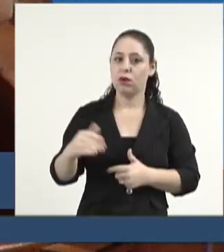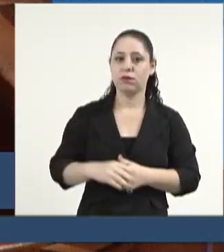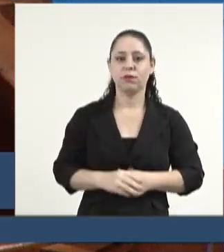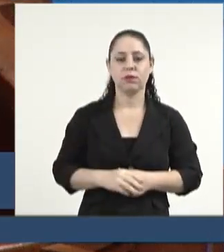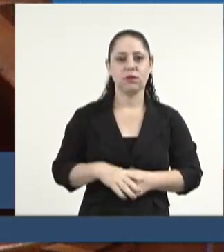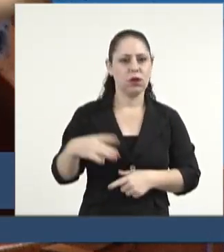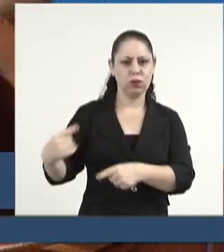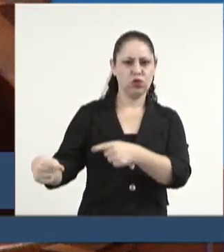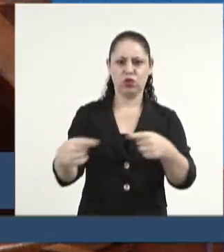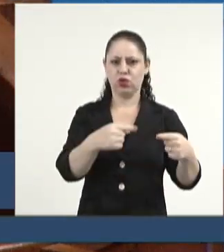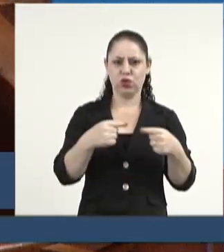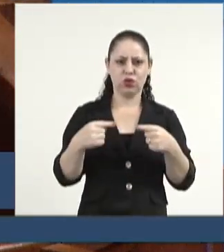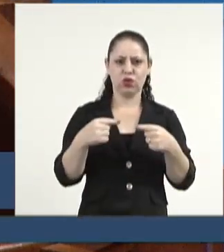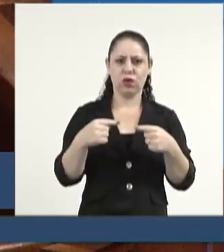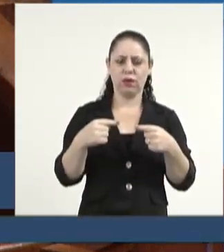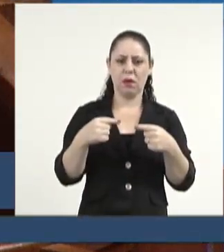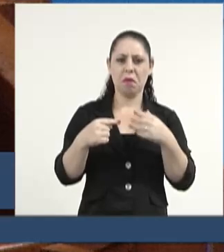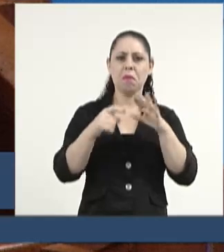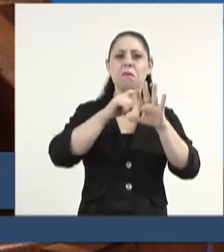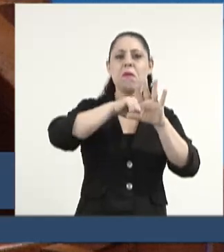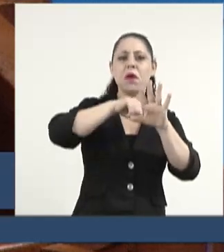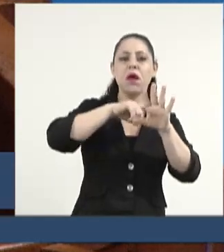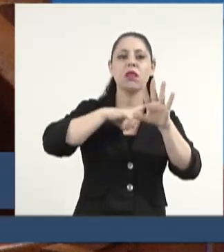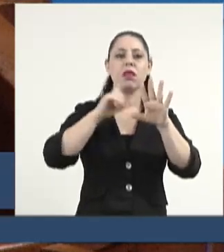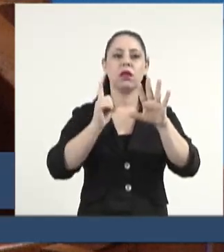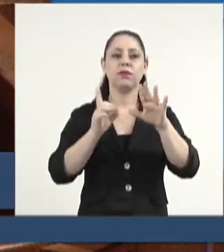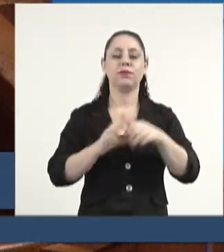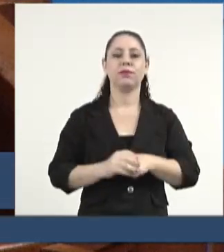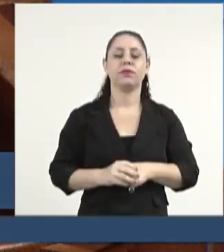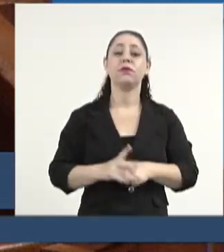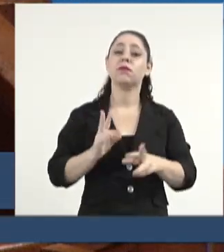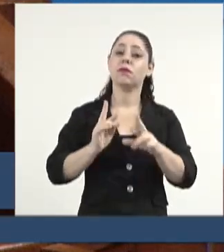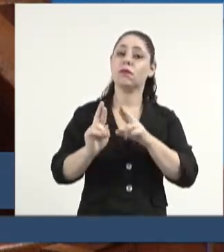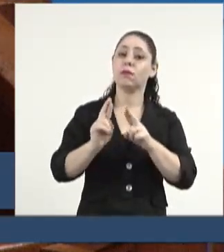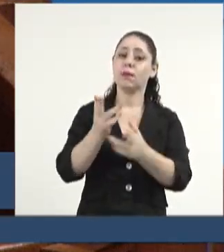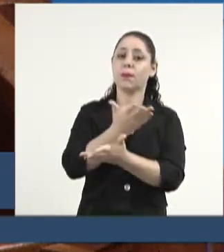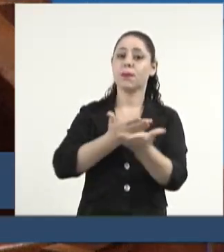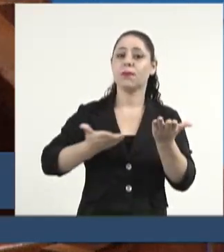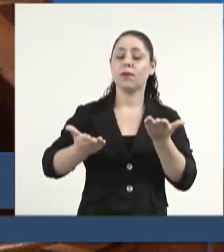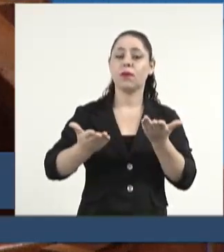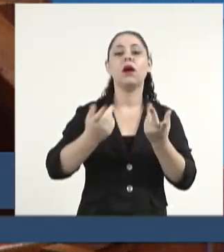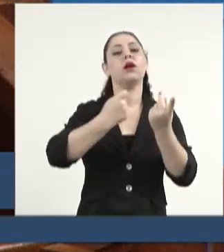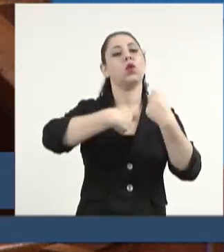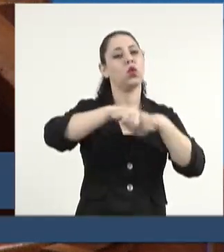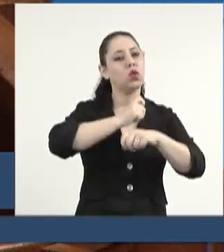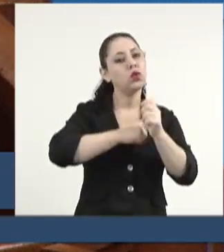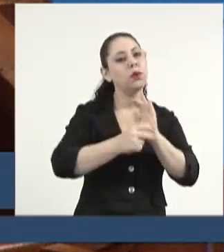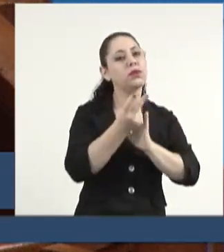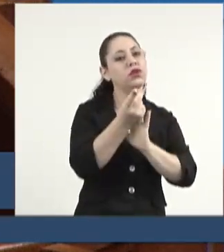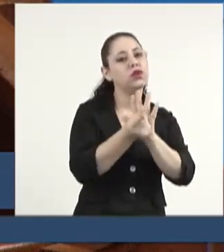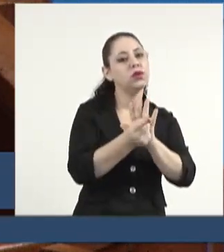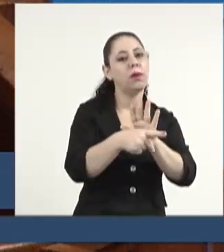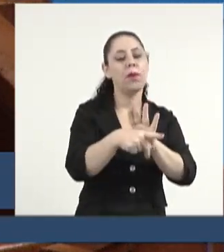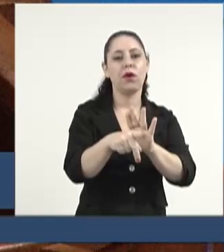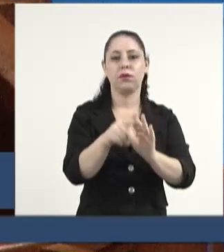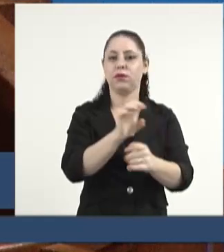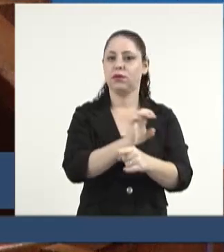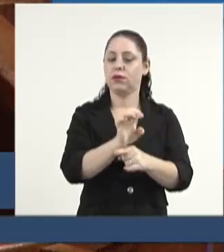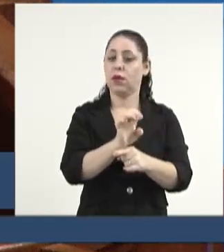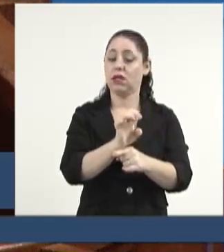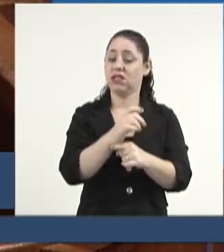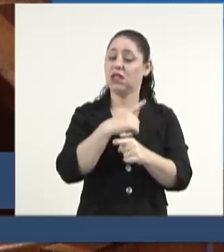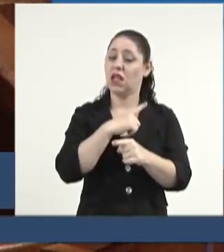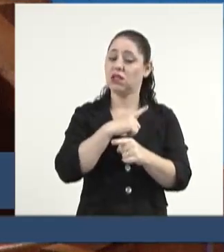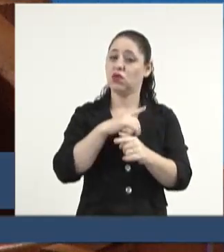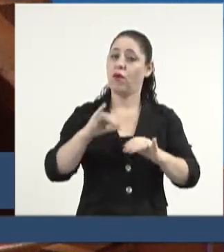uma discussão ideológica, é uma discussão em relação à economia do nosso estado, que sofre os